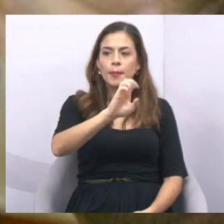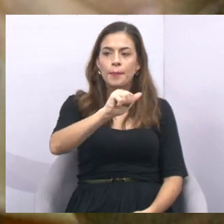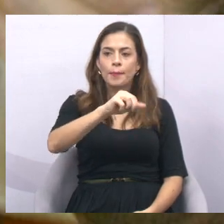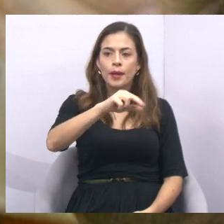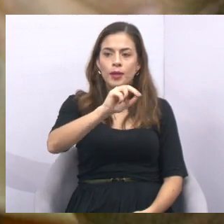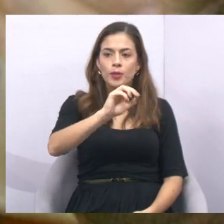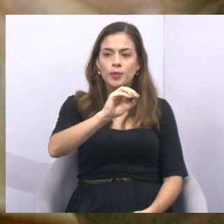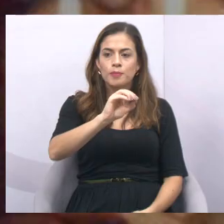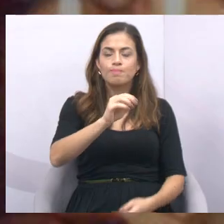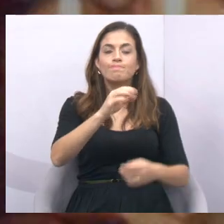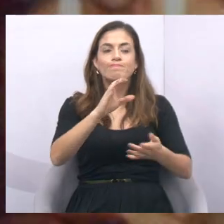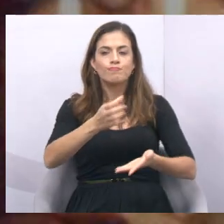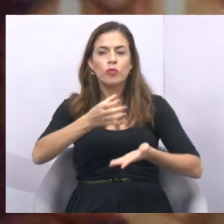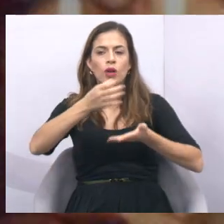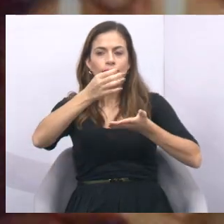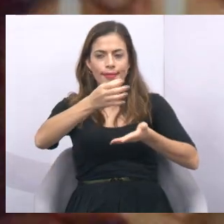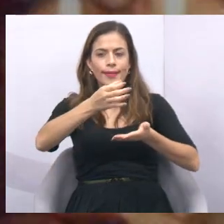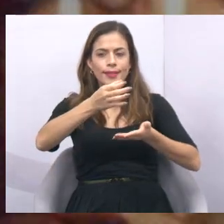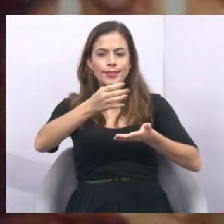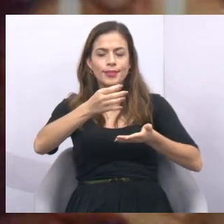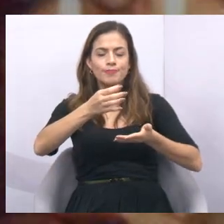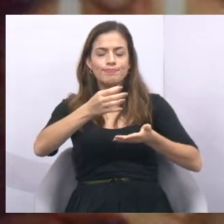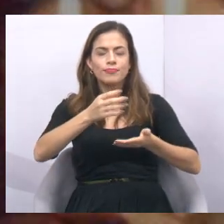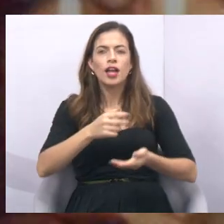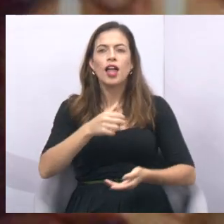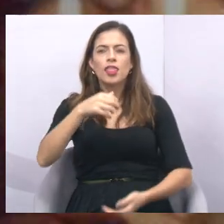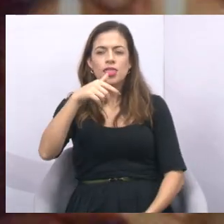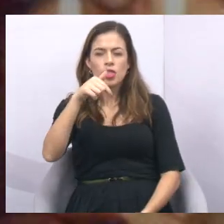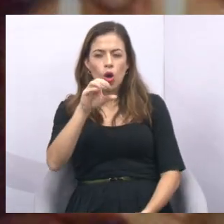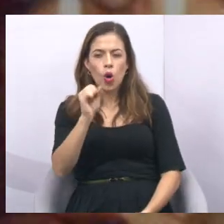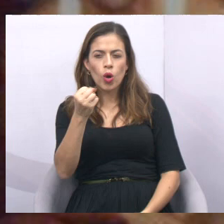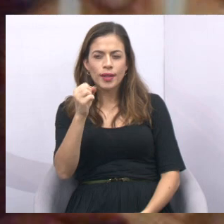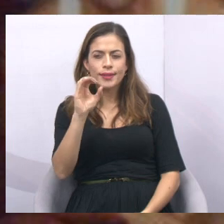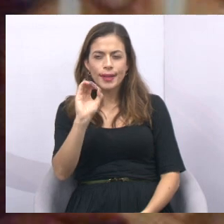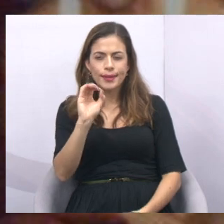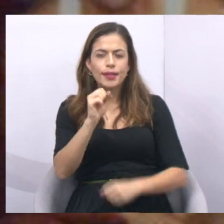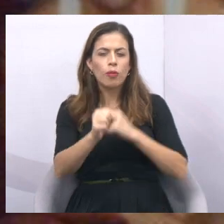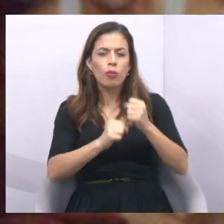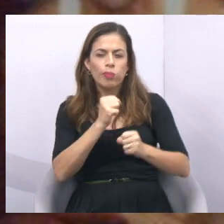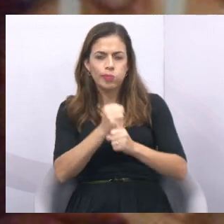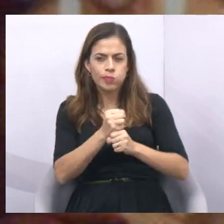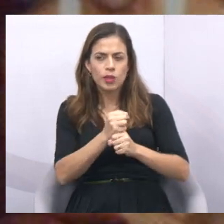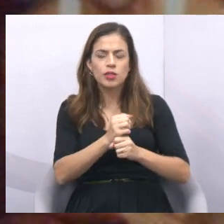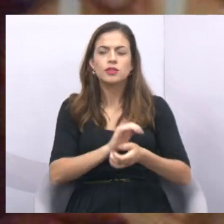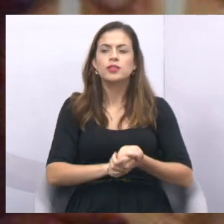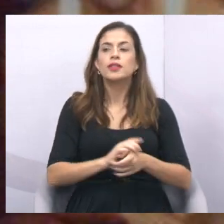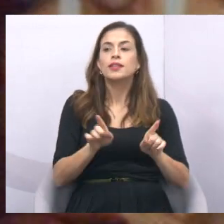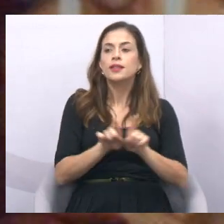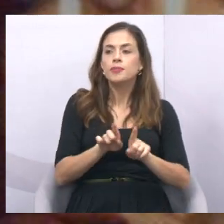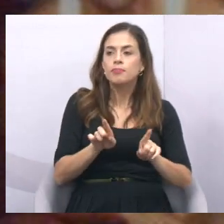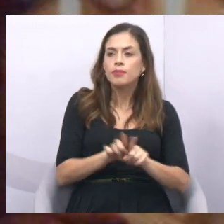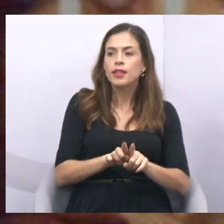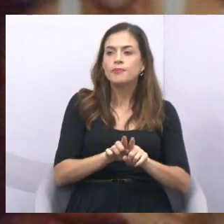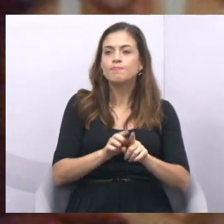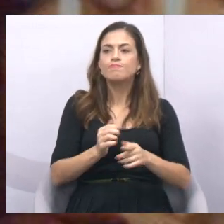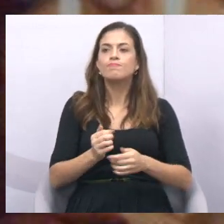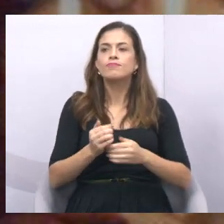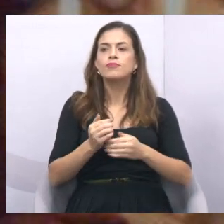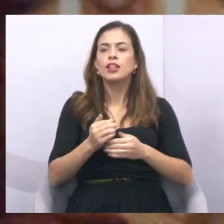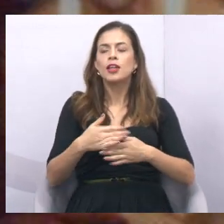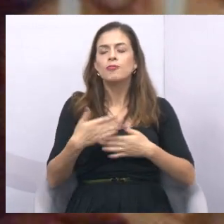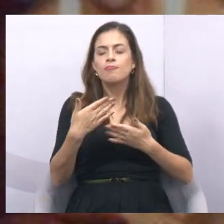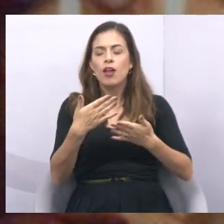80. Comandou a seleção nacional em 7 oportunidades também.